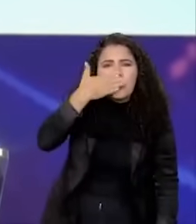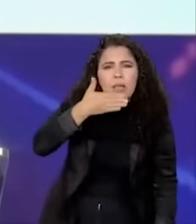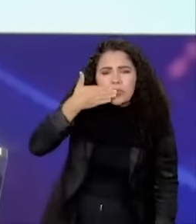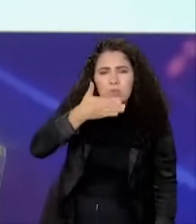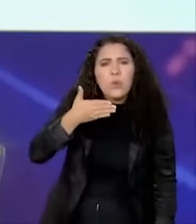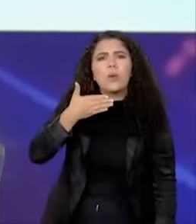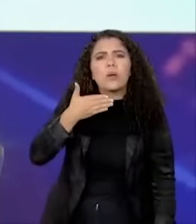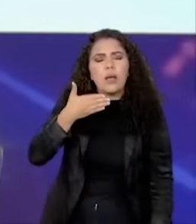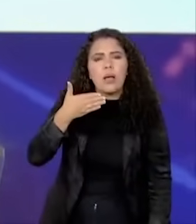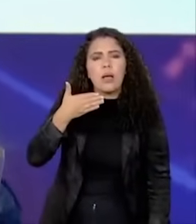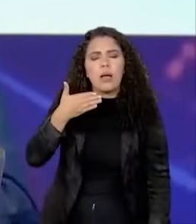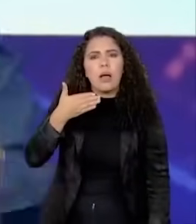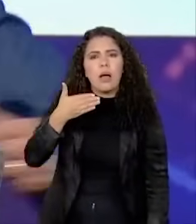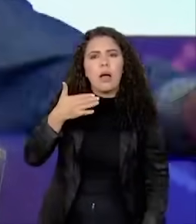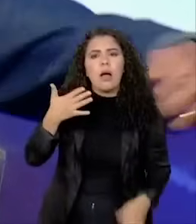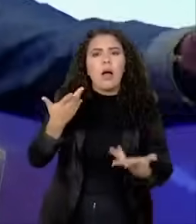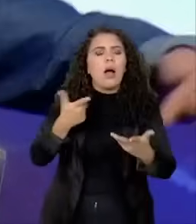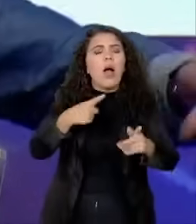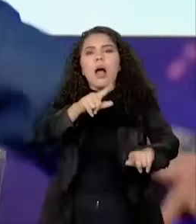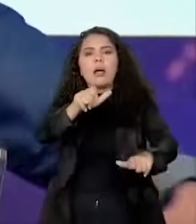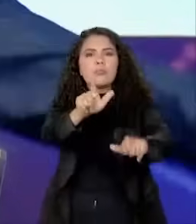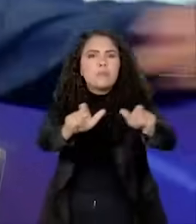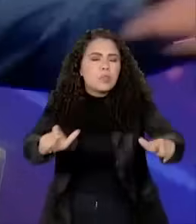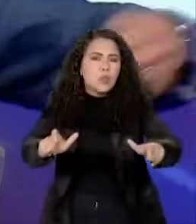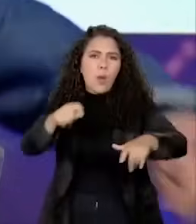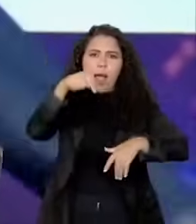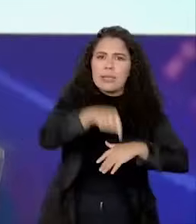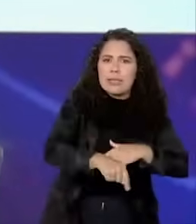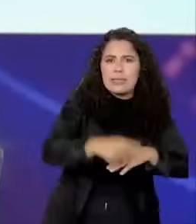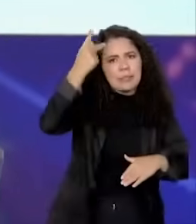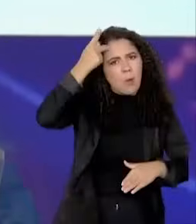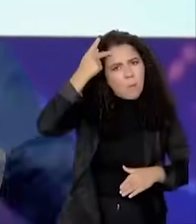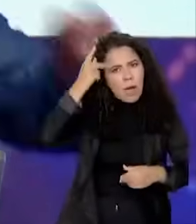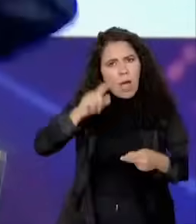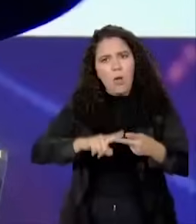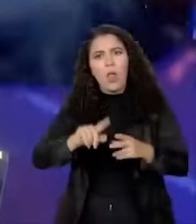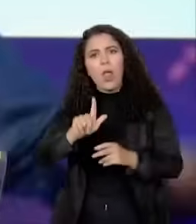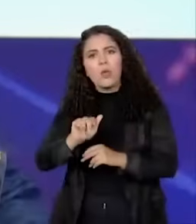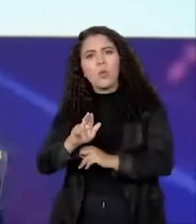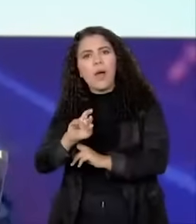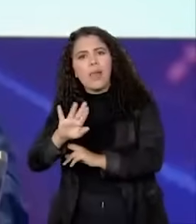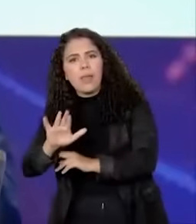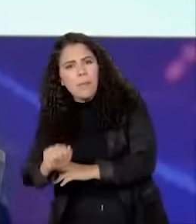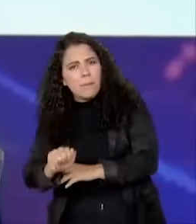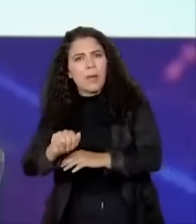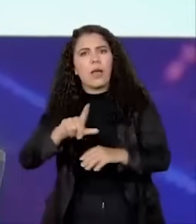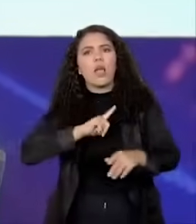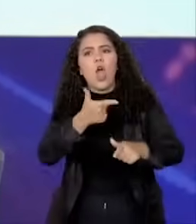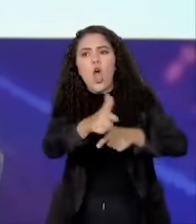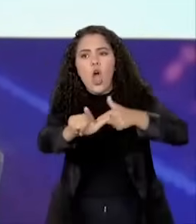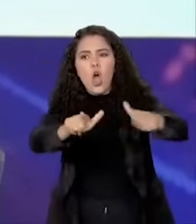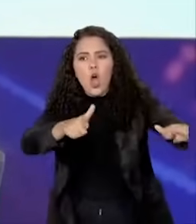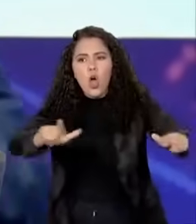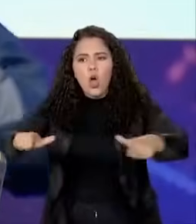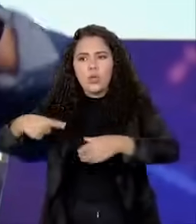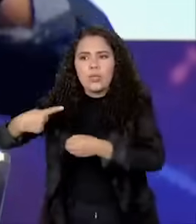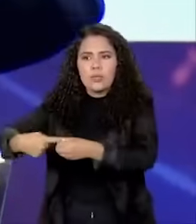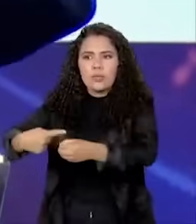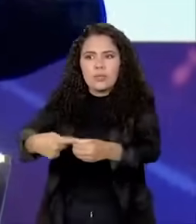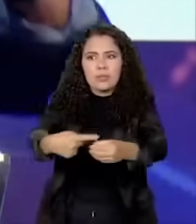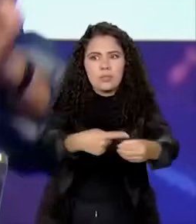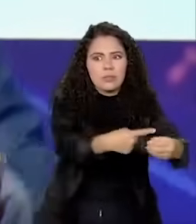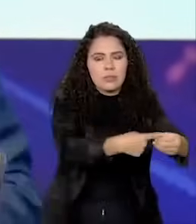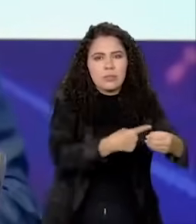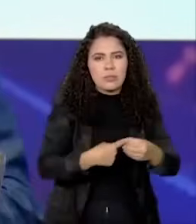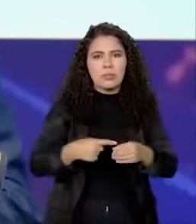dia, as pessoas aqui em São Paulo, aqui em Guariba, em todas as cidades, iam de noite olhar para